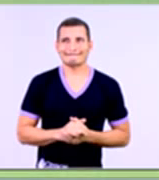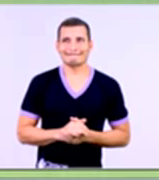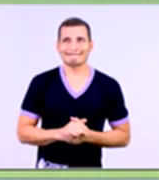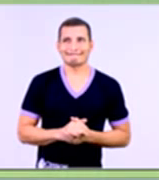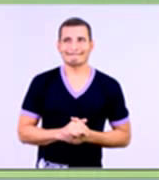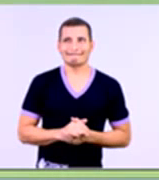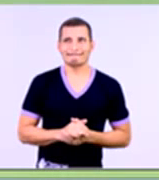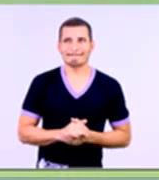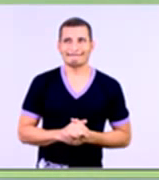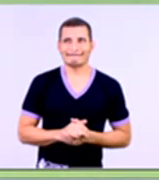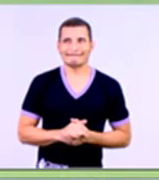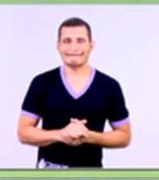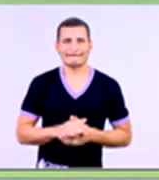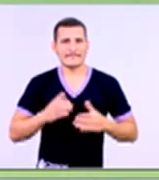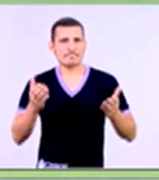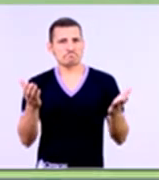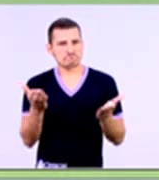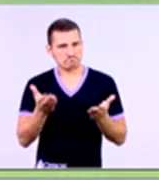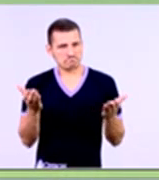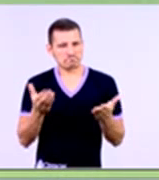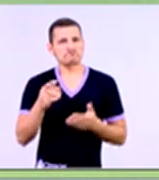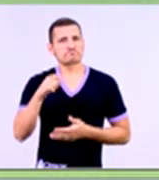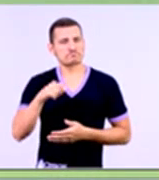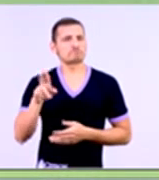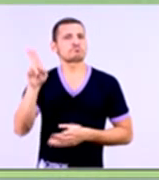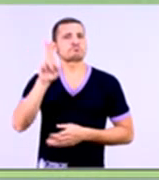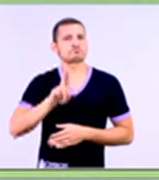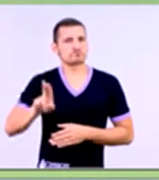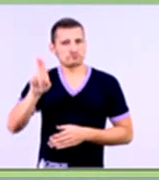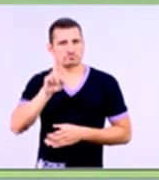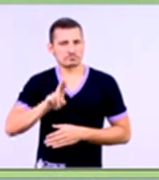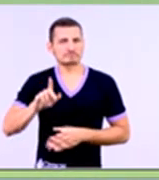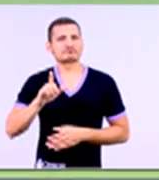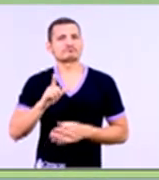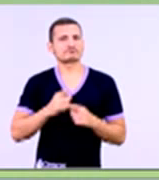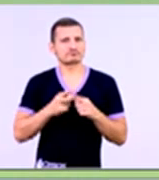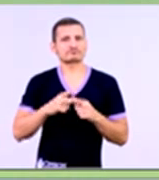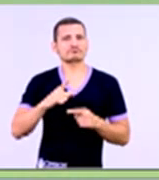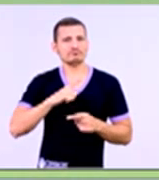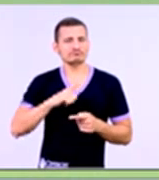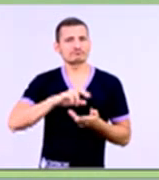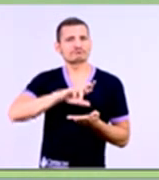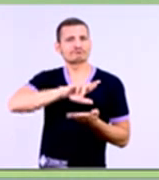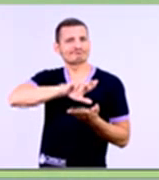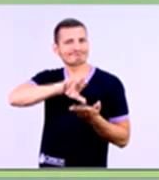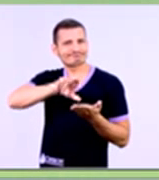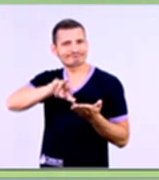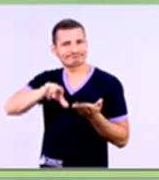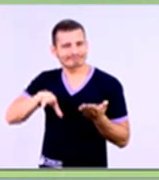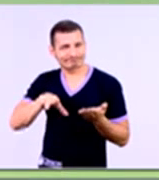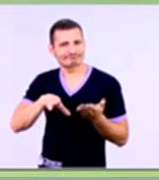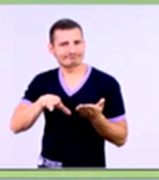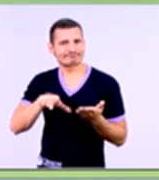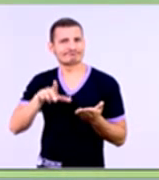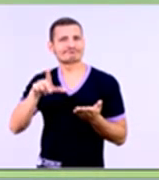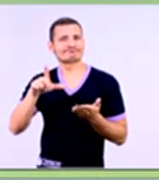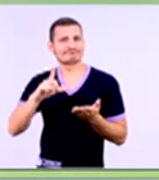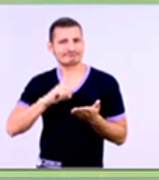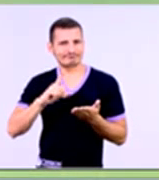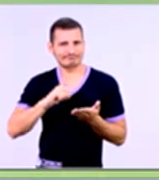Atualmente, é bastante utilizado, pois agrega diversas funcionalidades que são